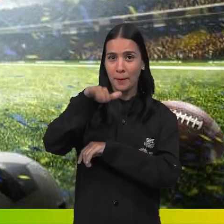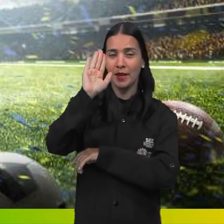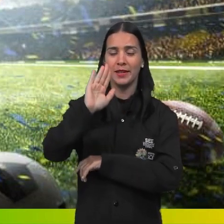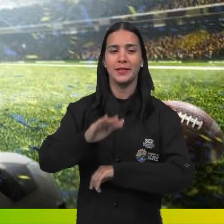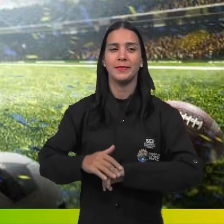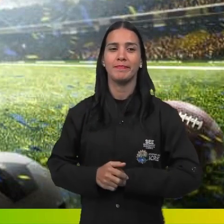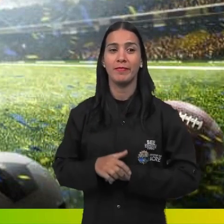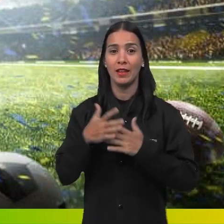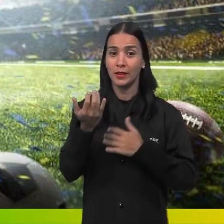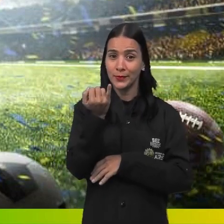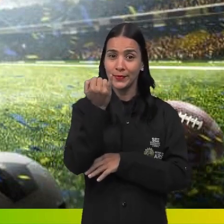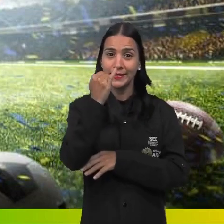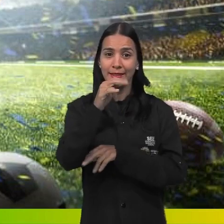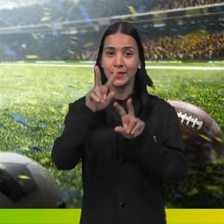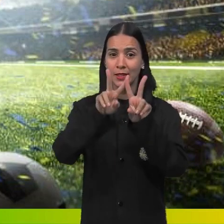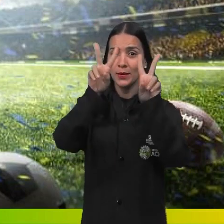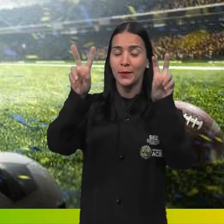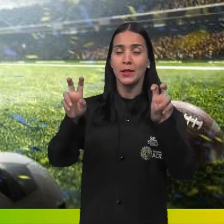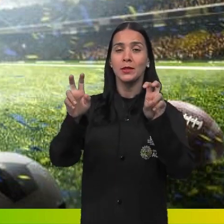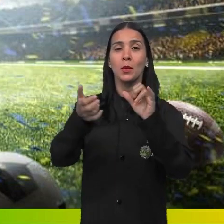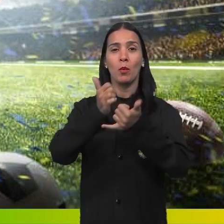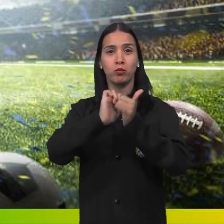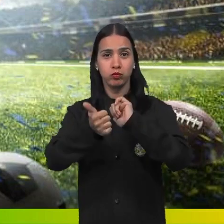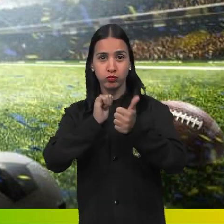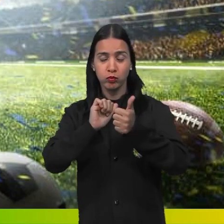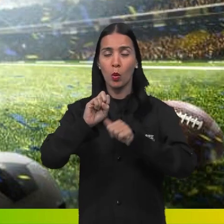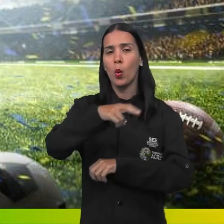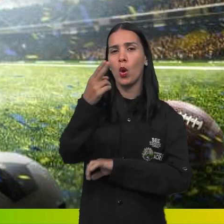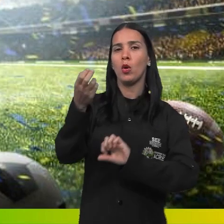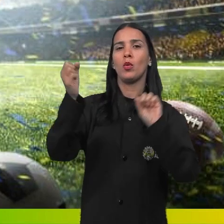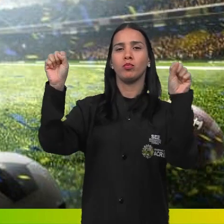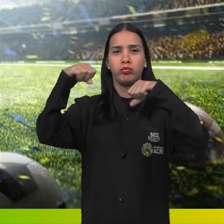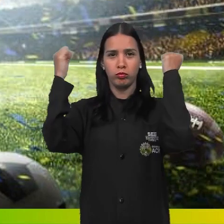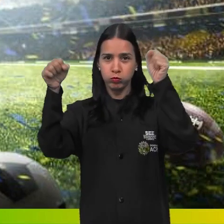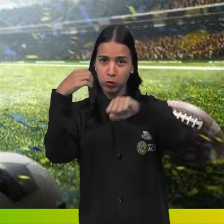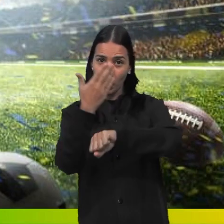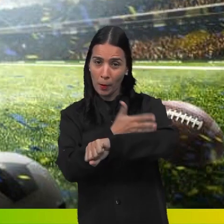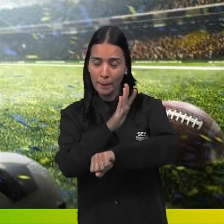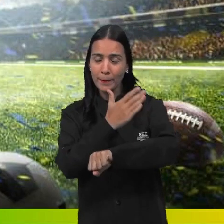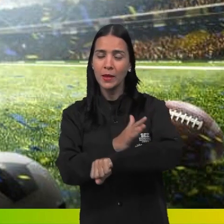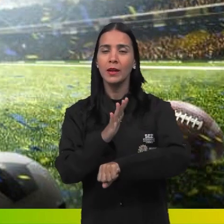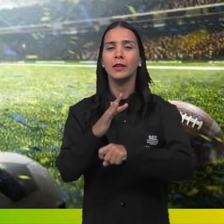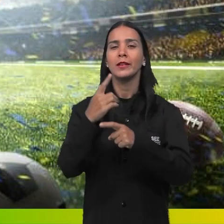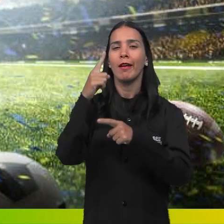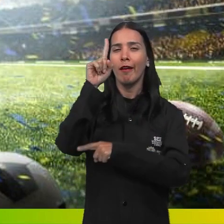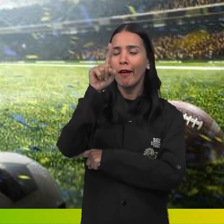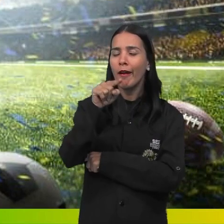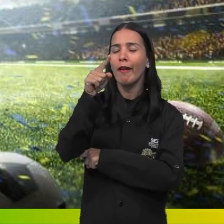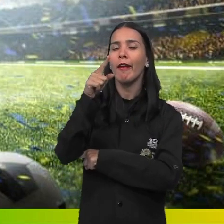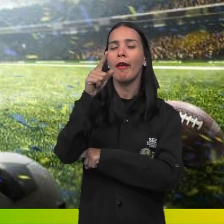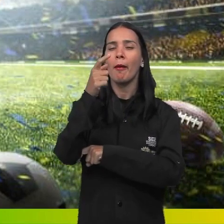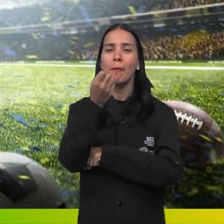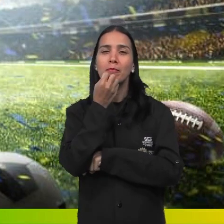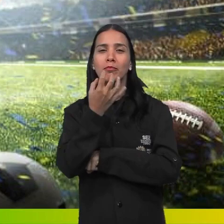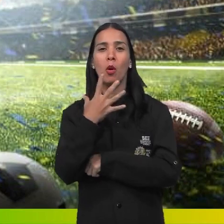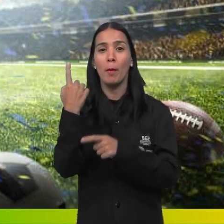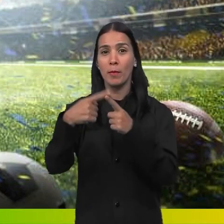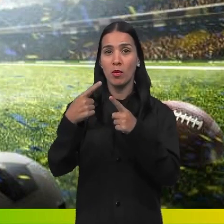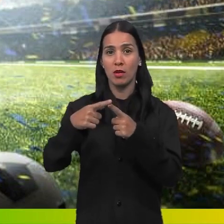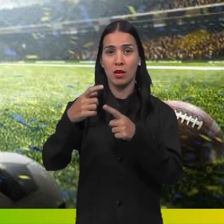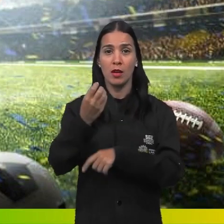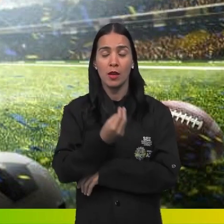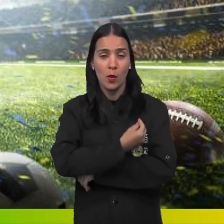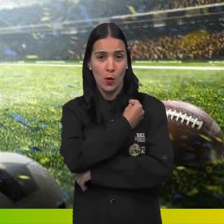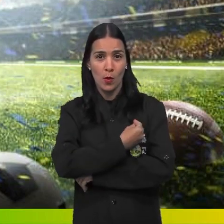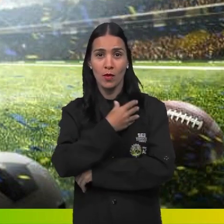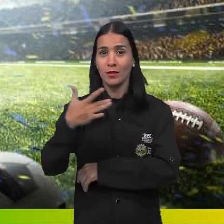é atividade física, qualquer esporte é uma boa alternativa. Afinal, para levar uma vida realmente saudável, não basta apenas ter